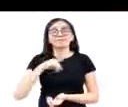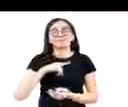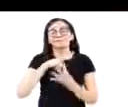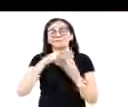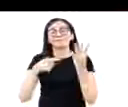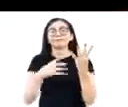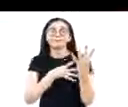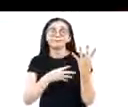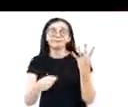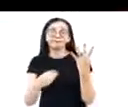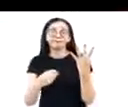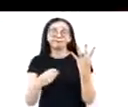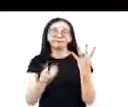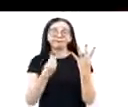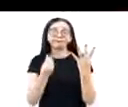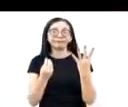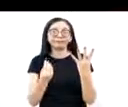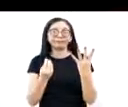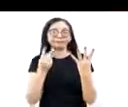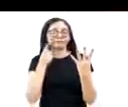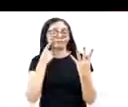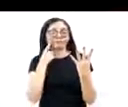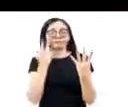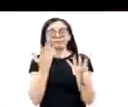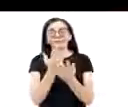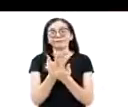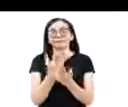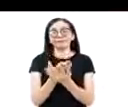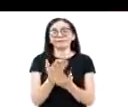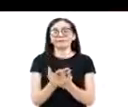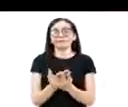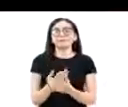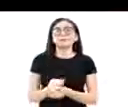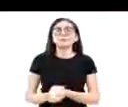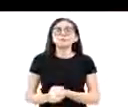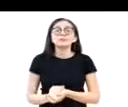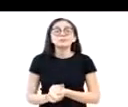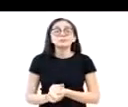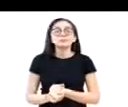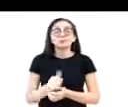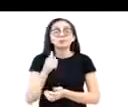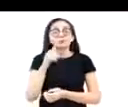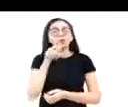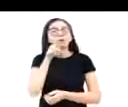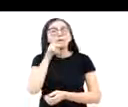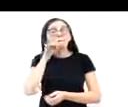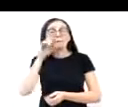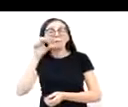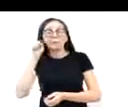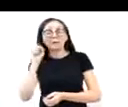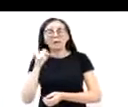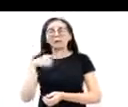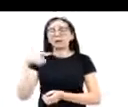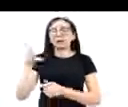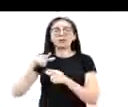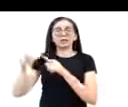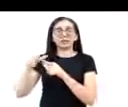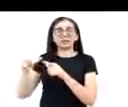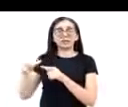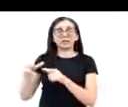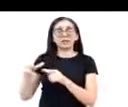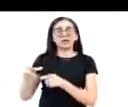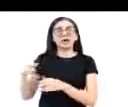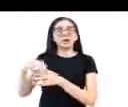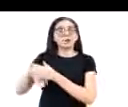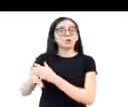filhos. Os pais precisavam levar os seus smartphones, seus celulares para o serviço. E a criança passava o